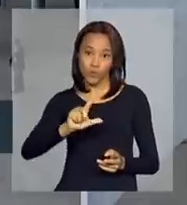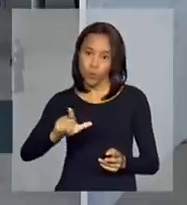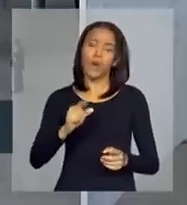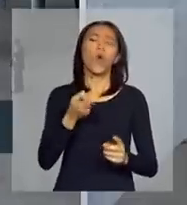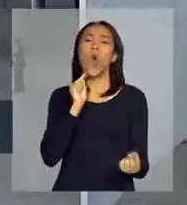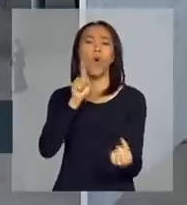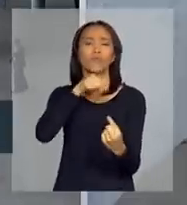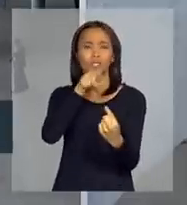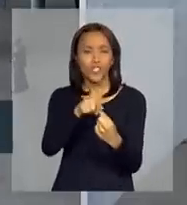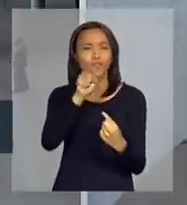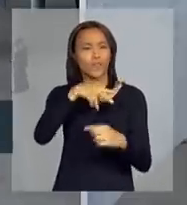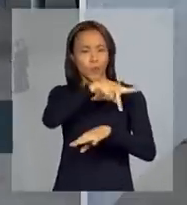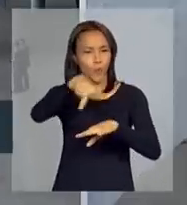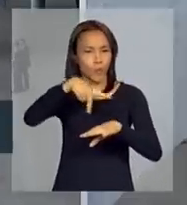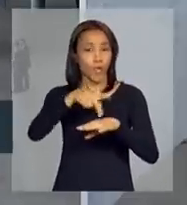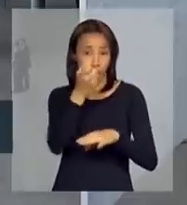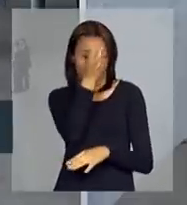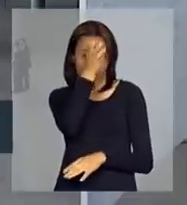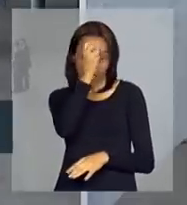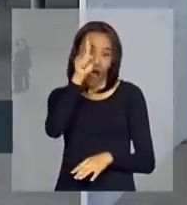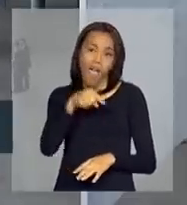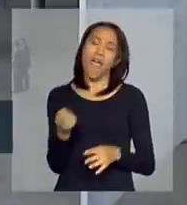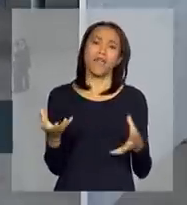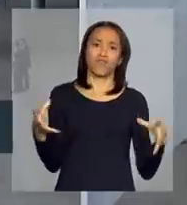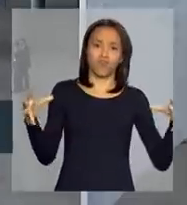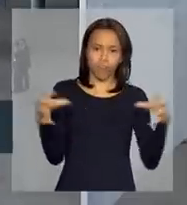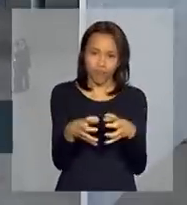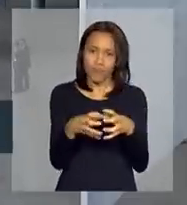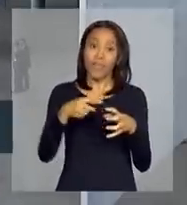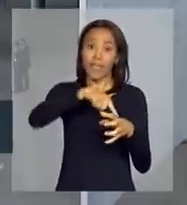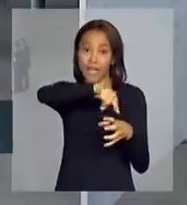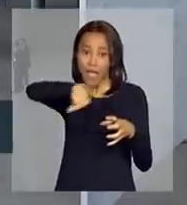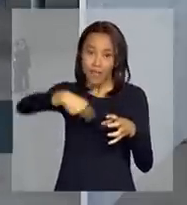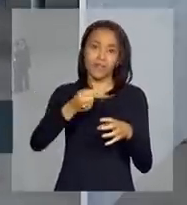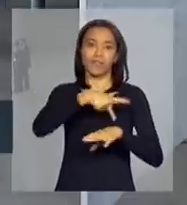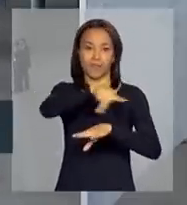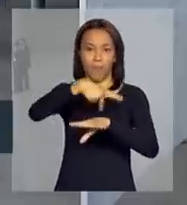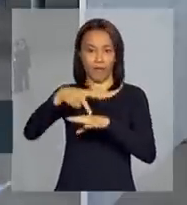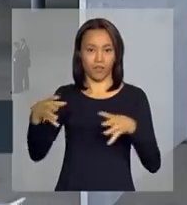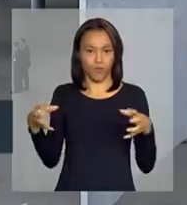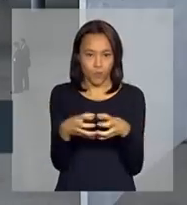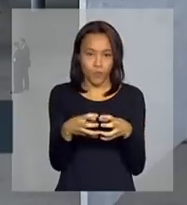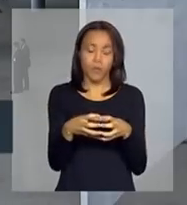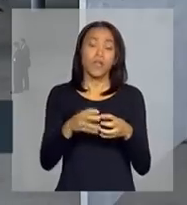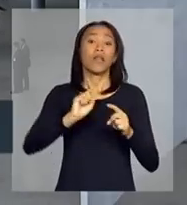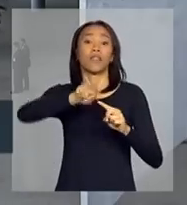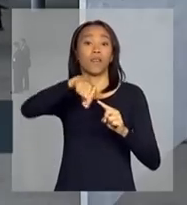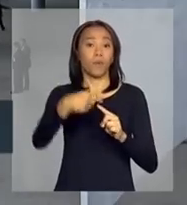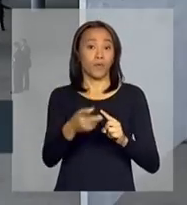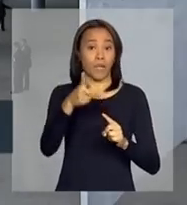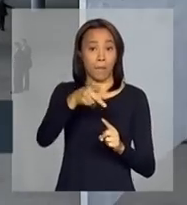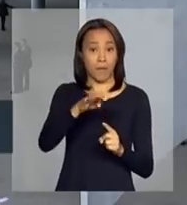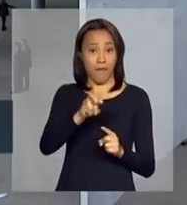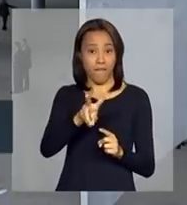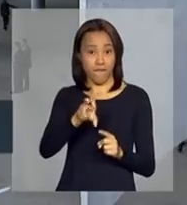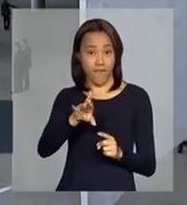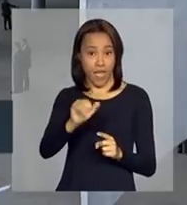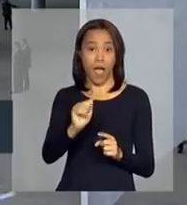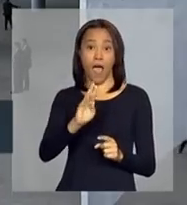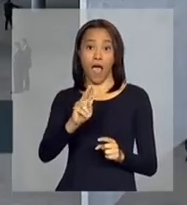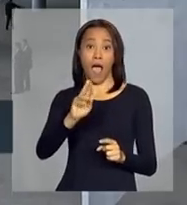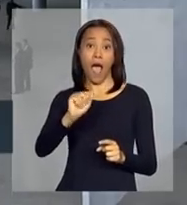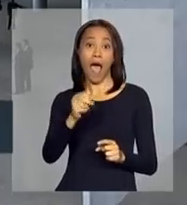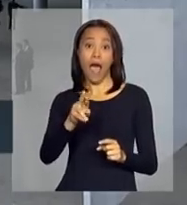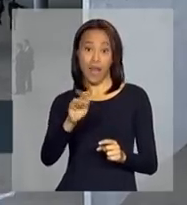intenção do Egito é integrar esse grupo formado por países emergentes. Apesar da Primavera Árabe, que ocorreu